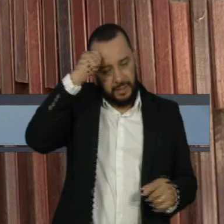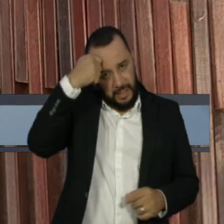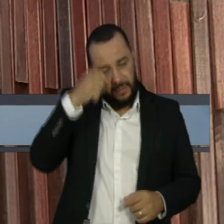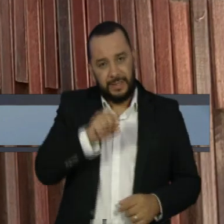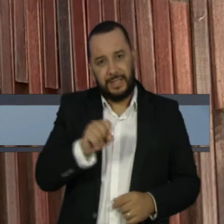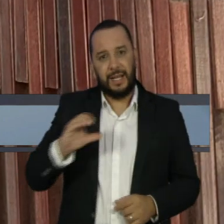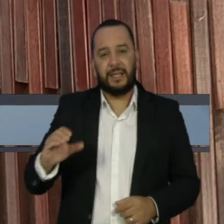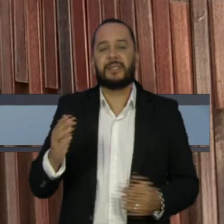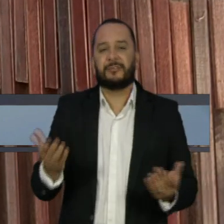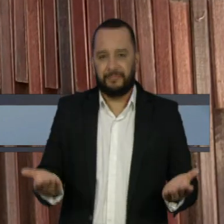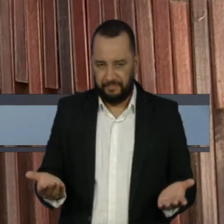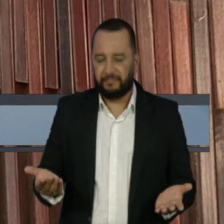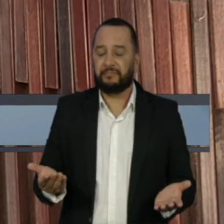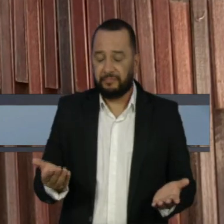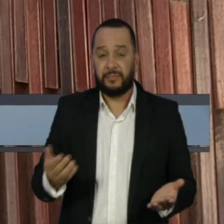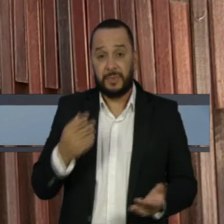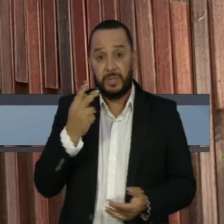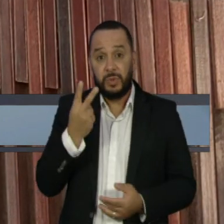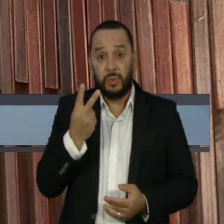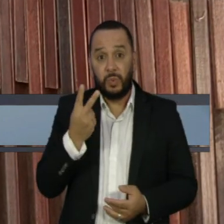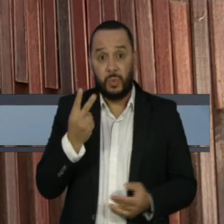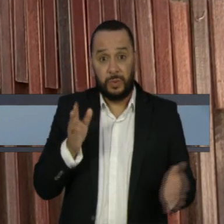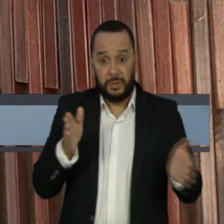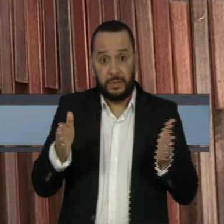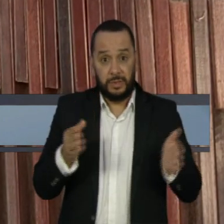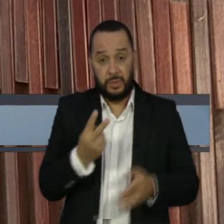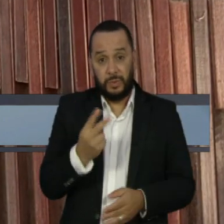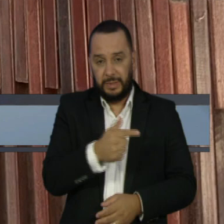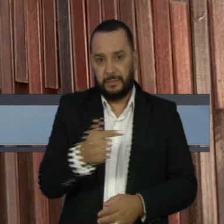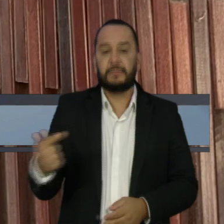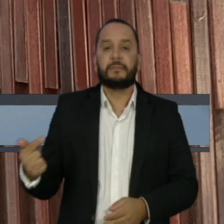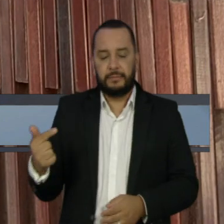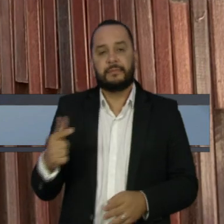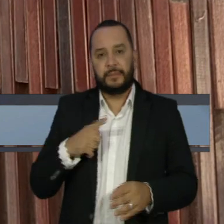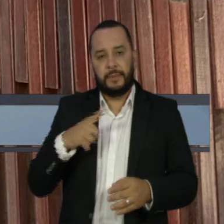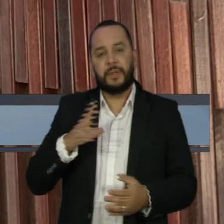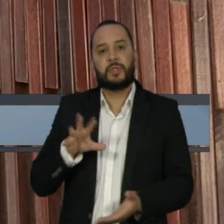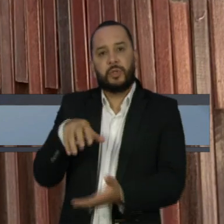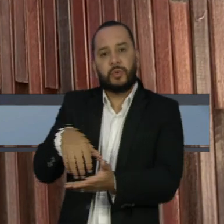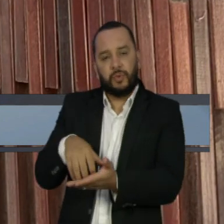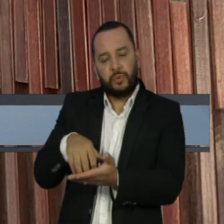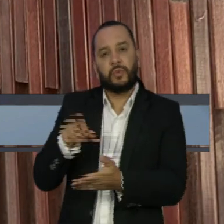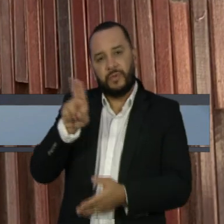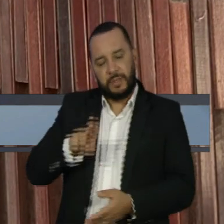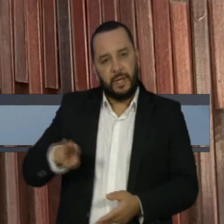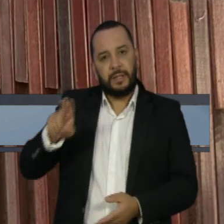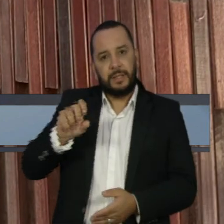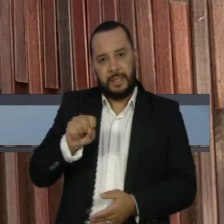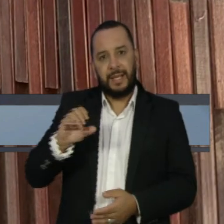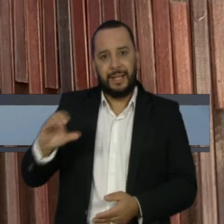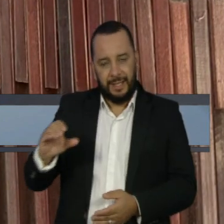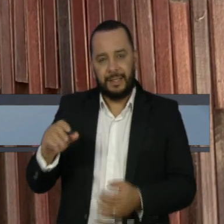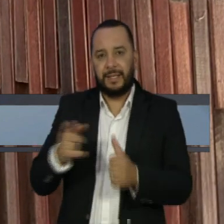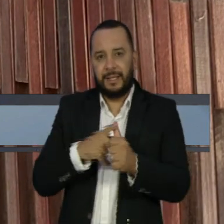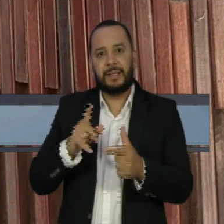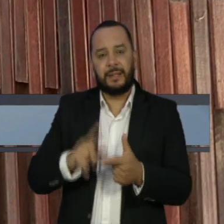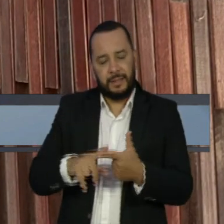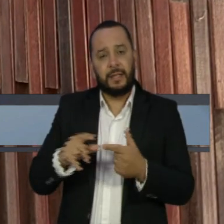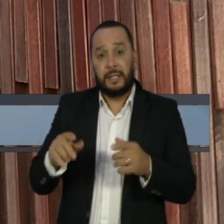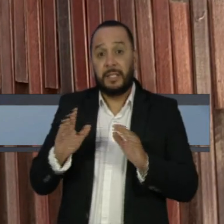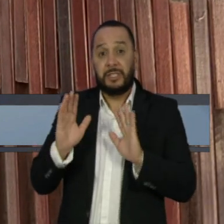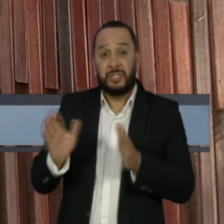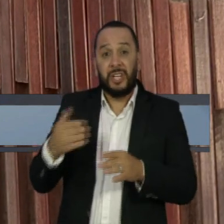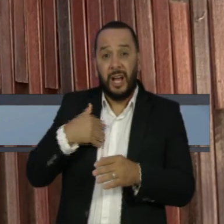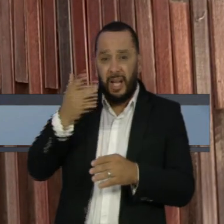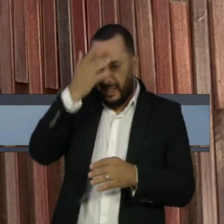nos últimos dias os professores do Instituto Federal de Santa Catarina de Araquari foram alvos de textos falas